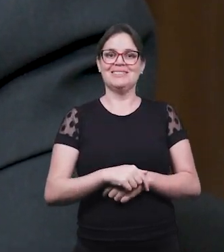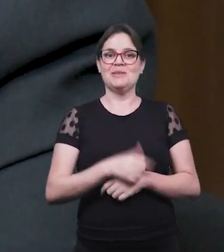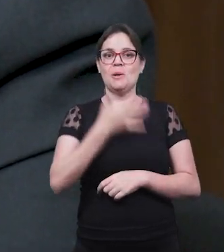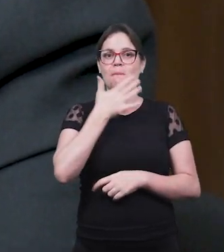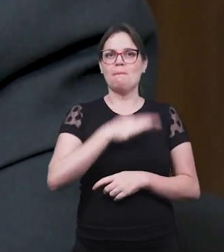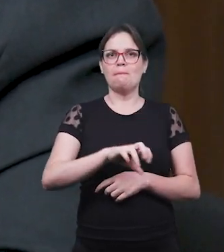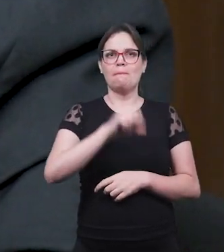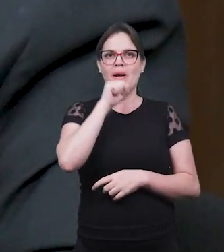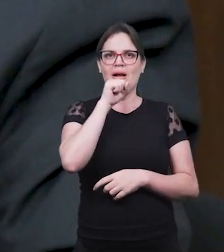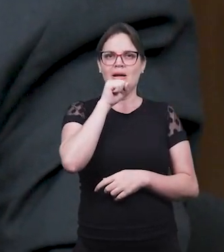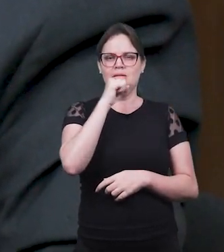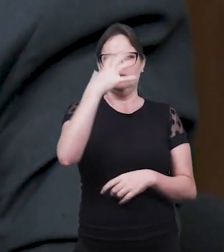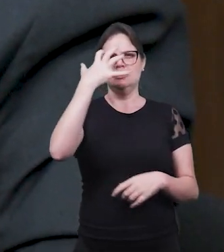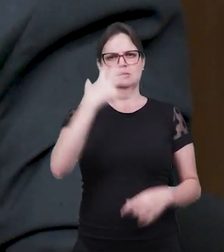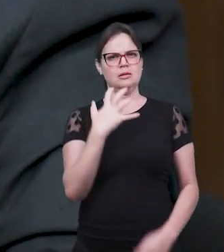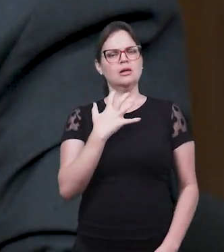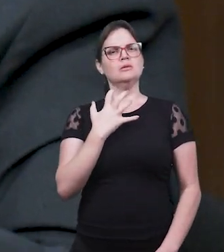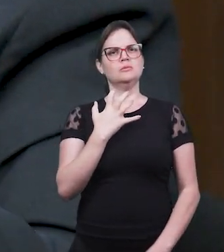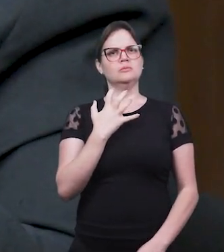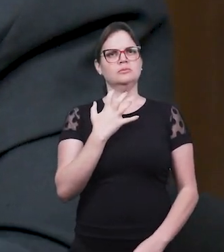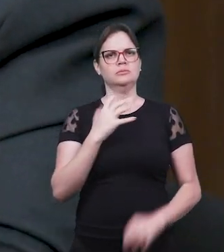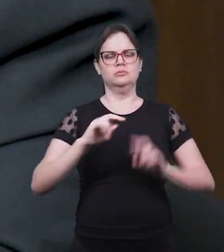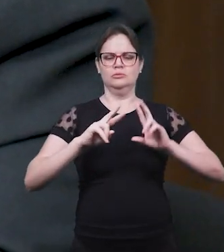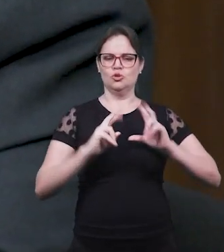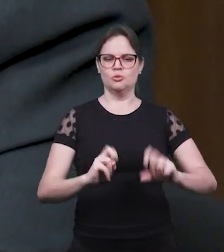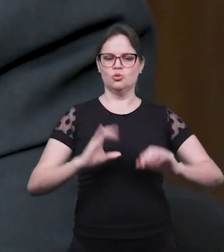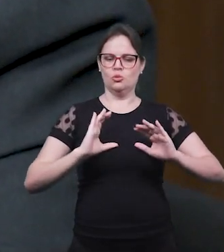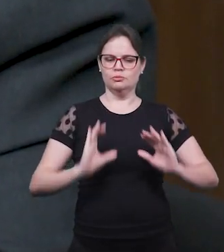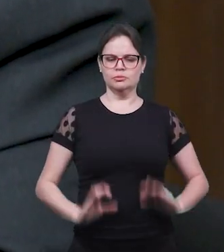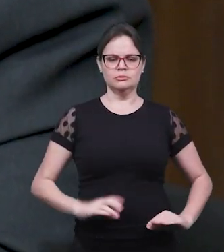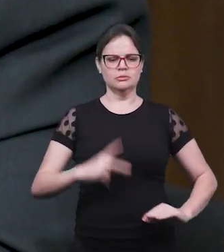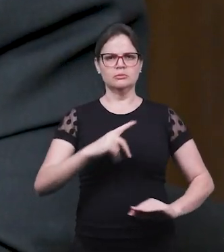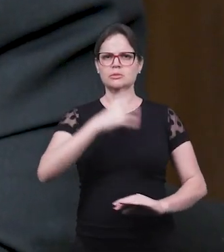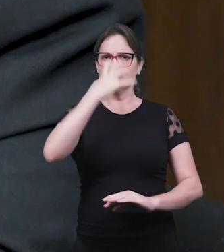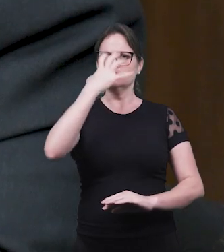pai extremamente sério do ponto de vista da postura dele,